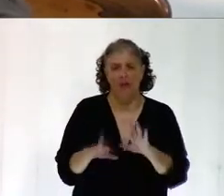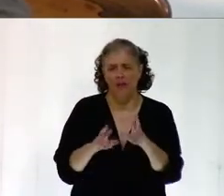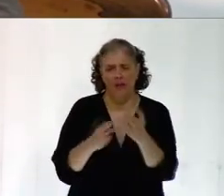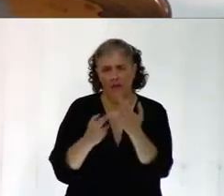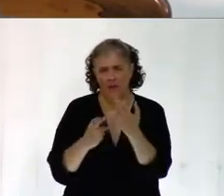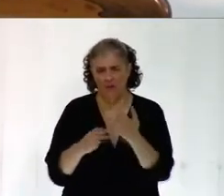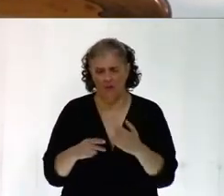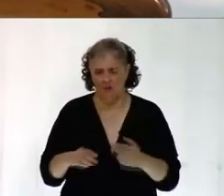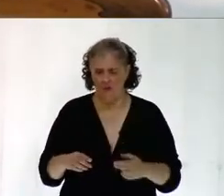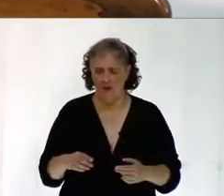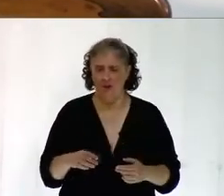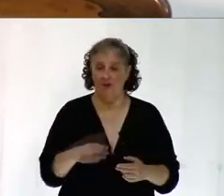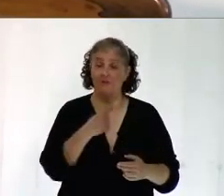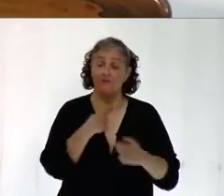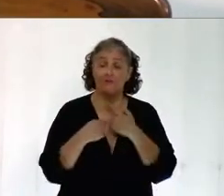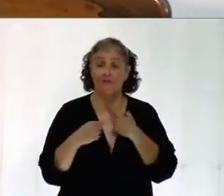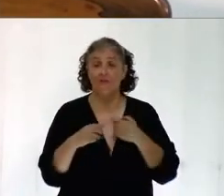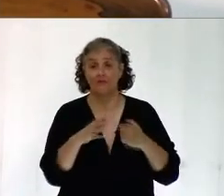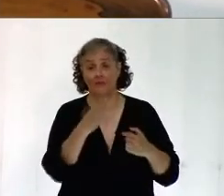então